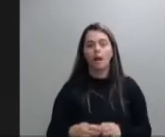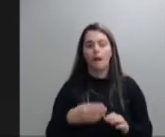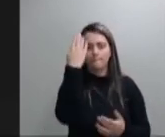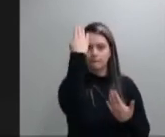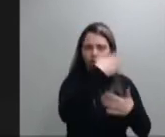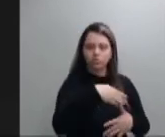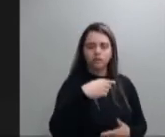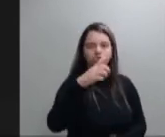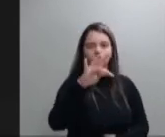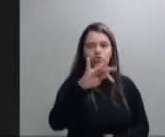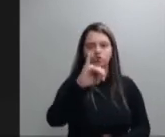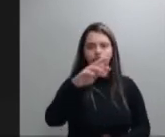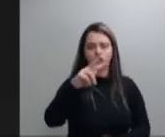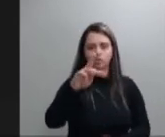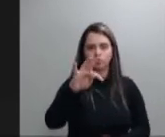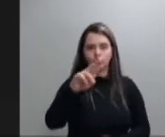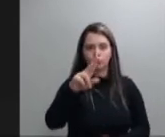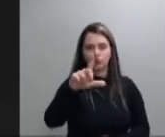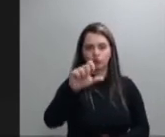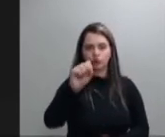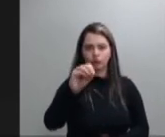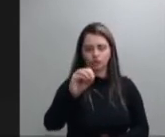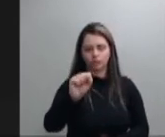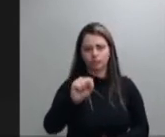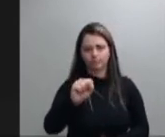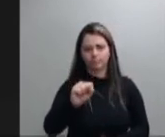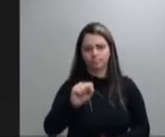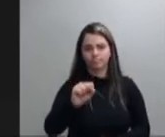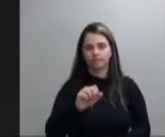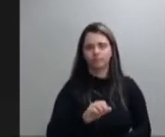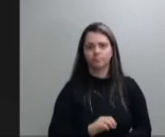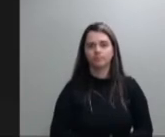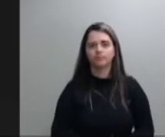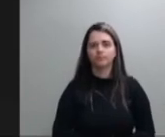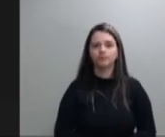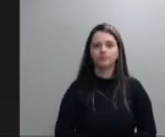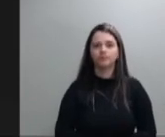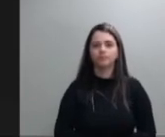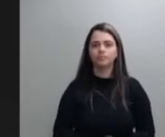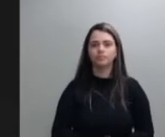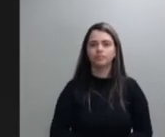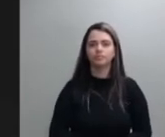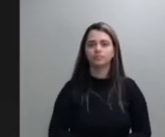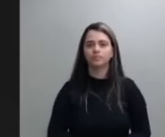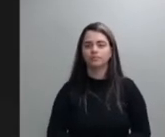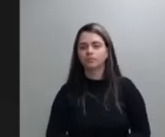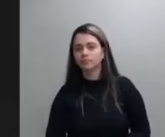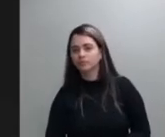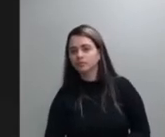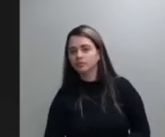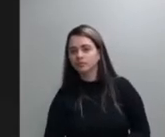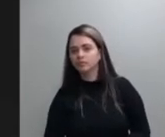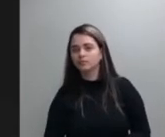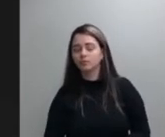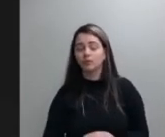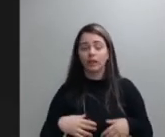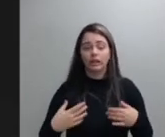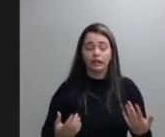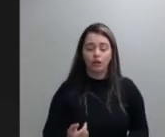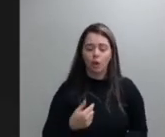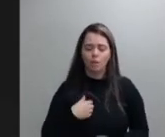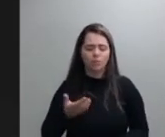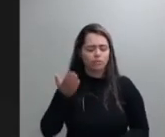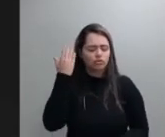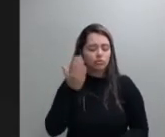fui estudá-la até porque o impetrante é um querido amigo Francisco Queiroz Giseleca Cavalcante meu antigo colega no